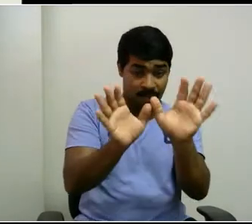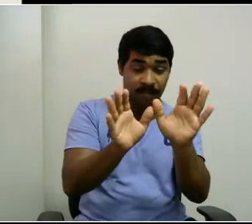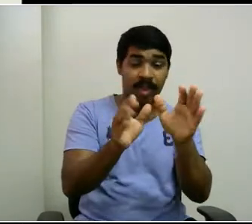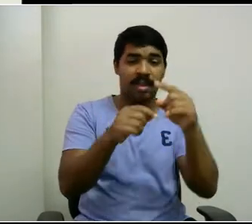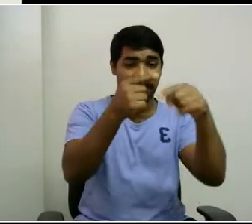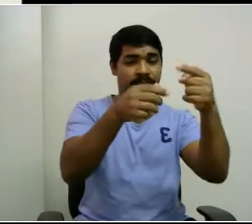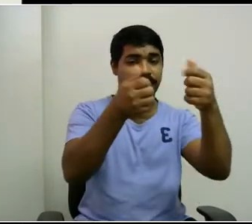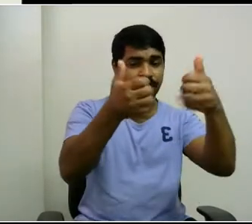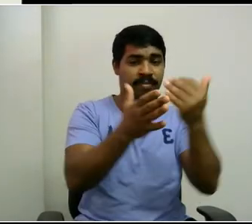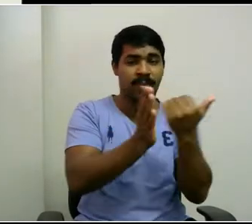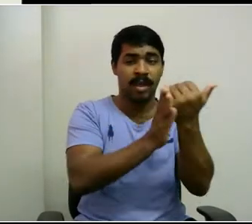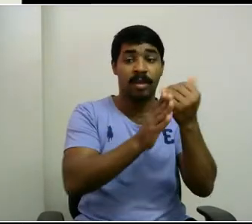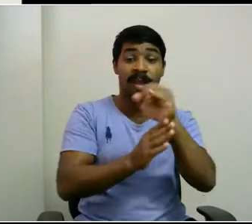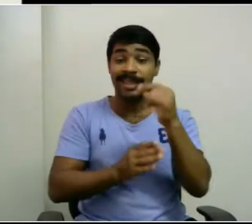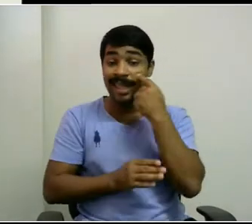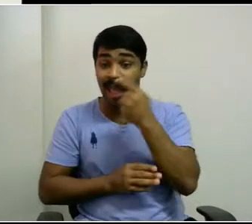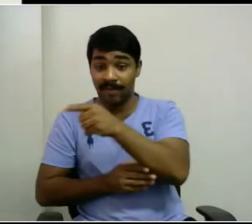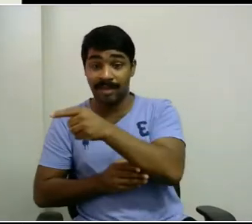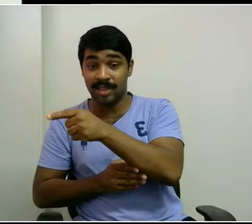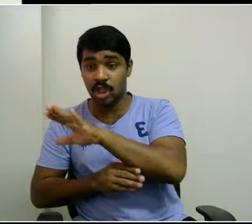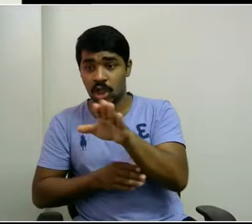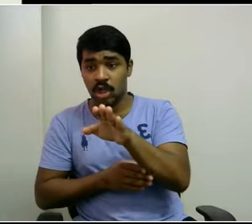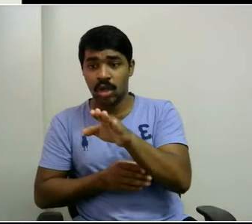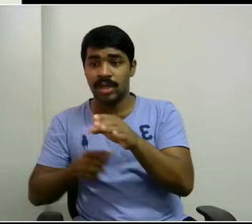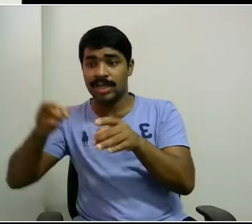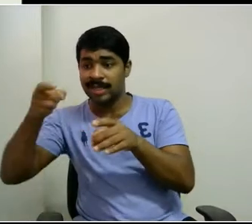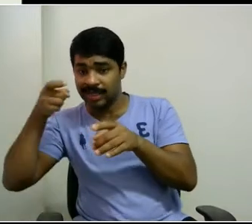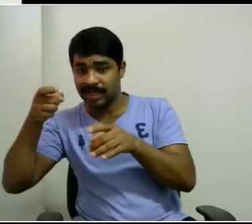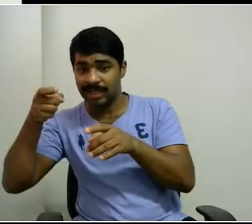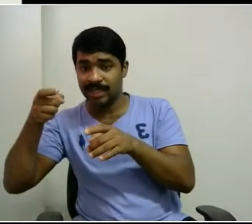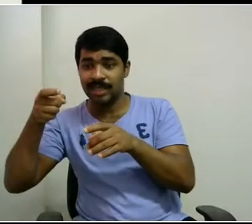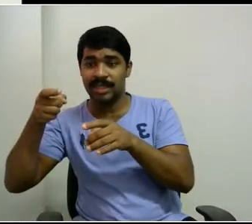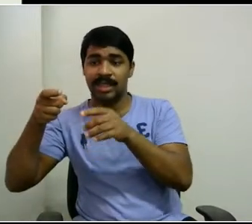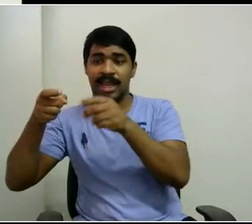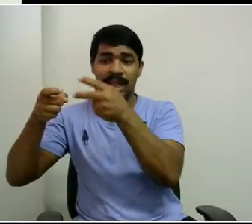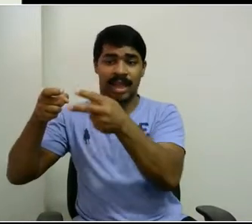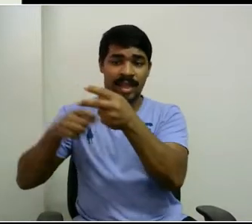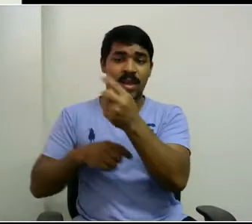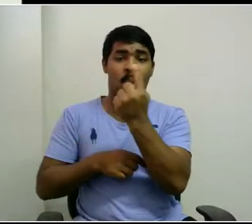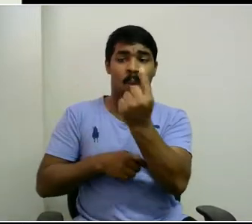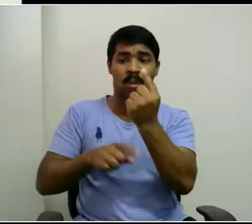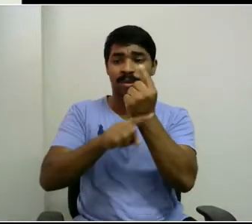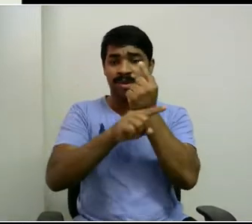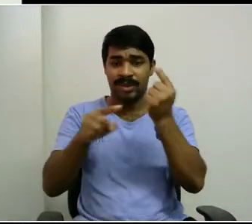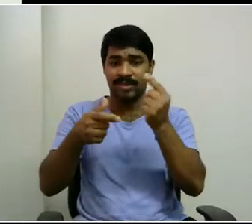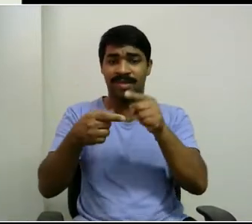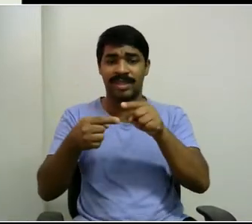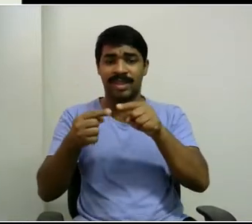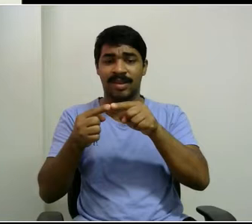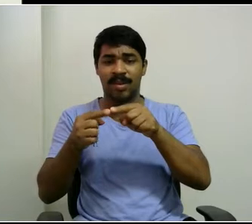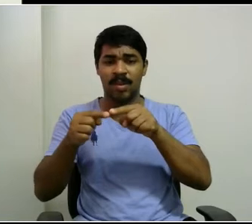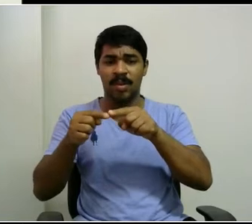já está muito bem. Basta vocês multiplicarem. Toda vez que aparecer, em resumo, essa técnica aqui vocês vão usar ela toda vez